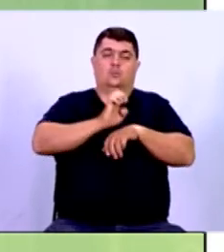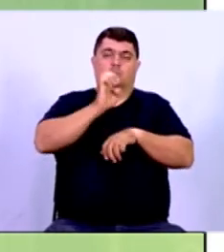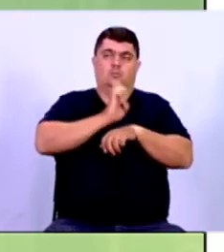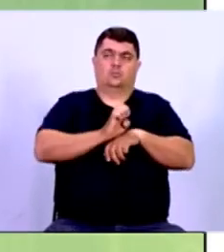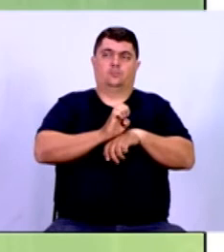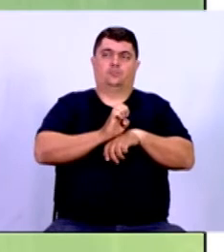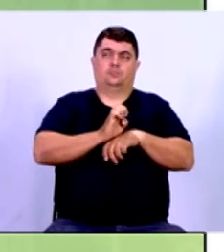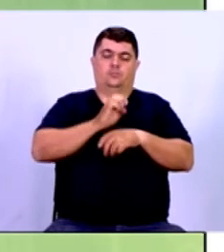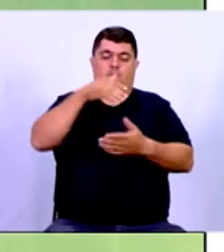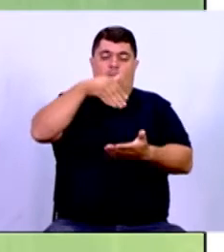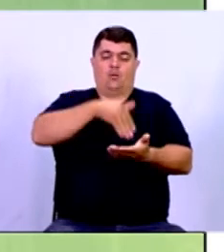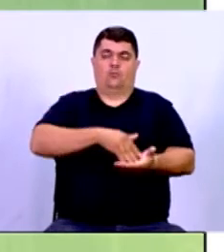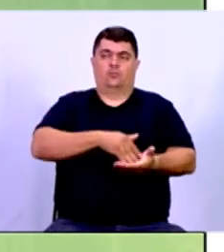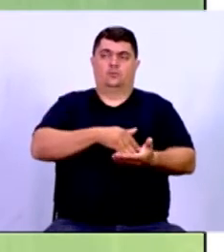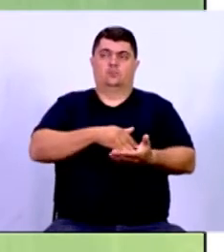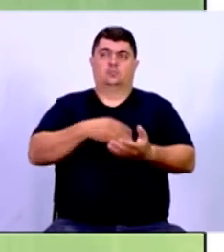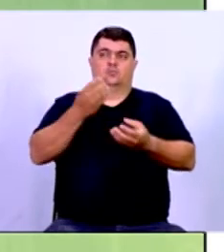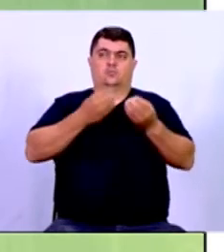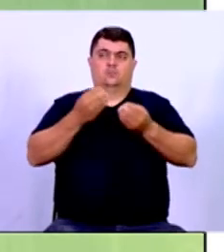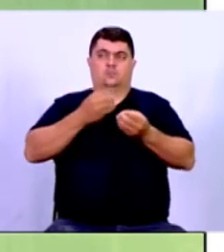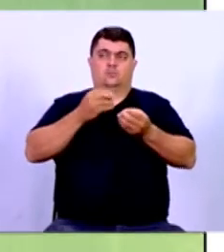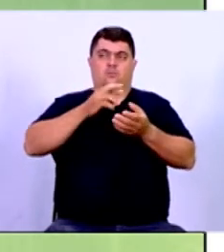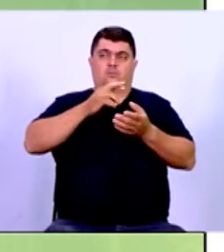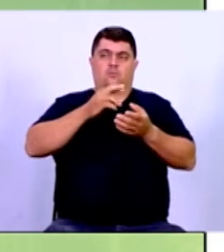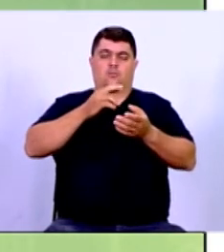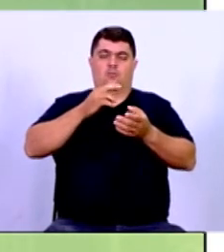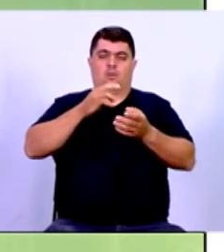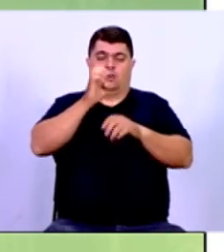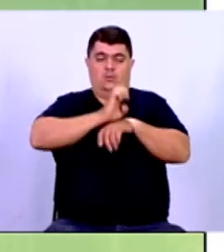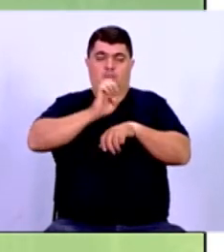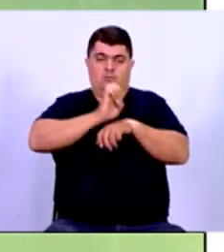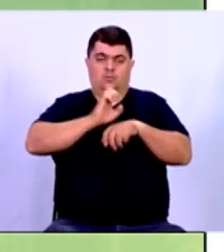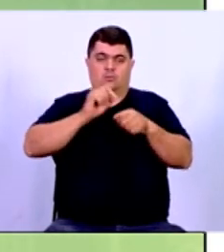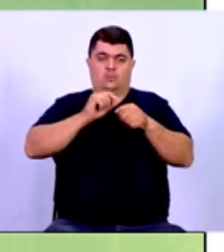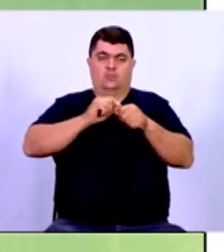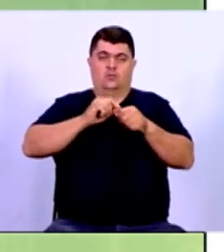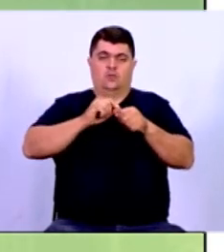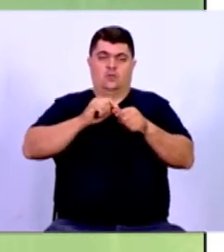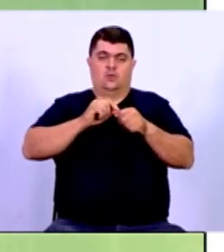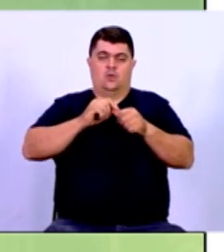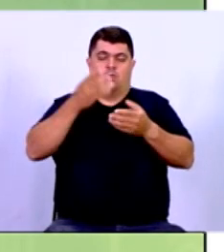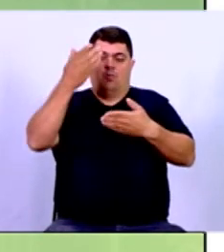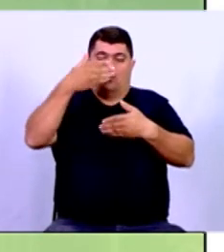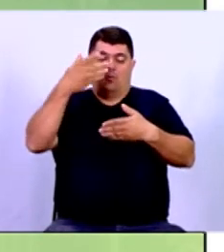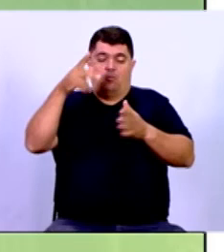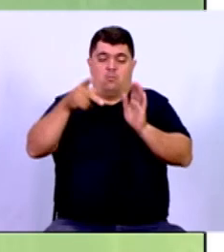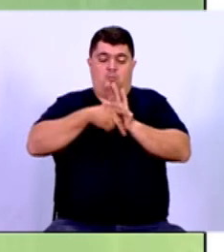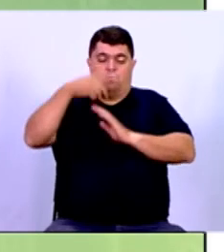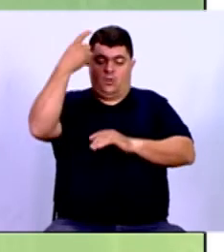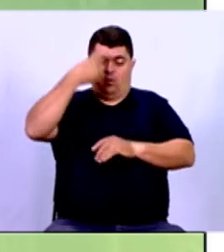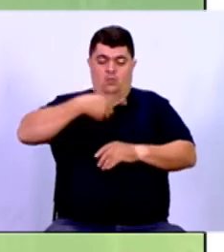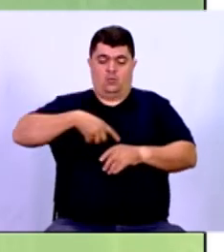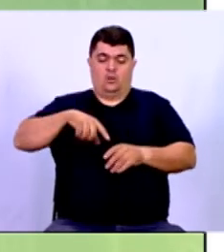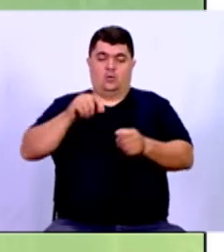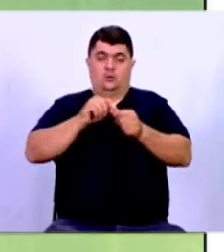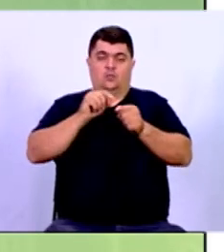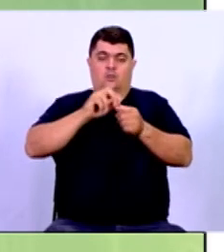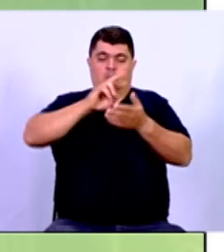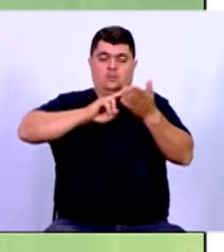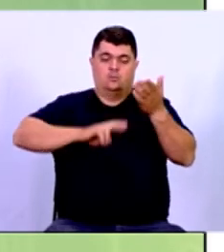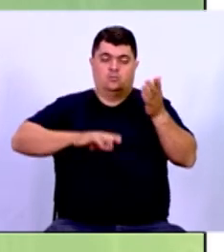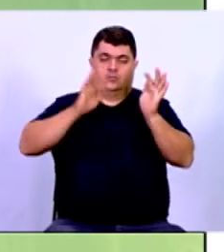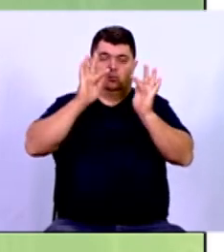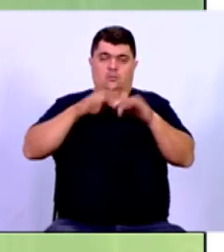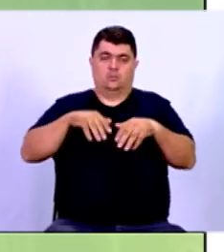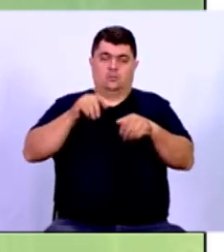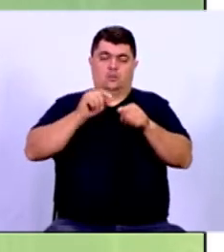O final do estágio se caracteriza como o estagiário vai fazer uma autoavaliação e vai emitir o relatório final de